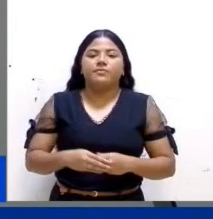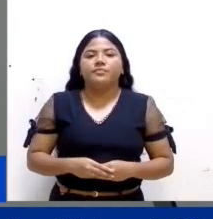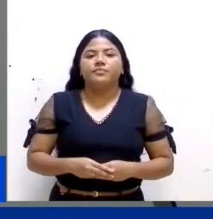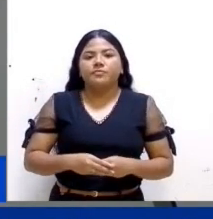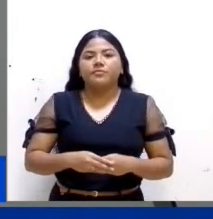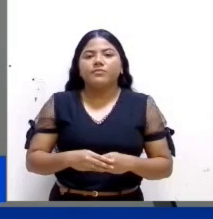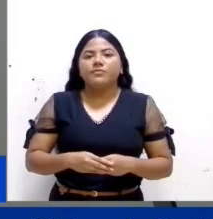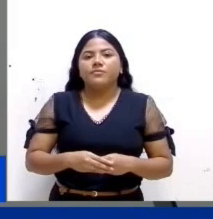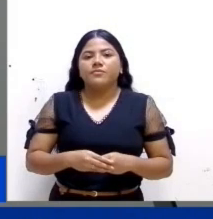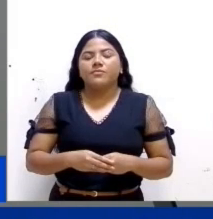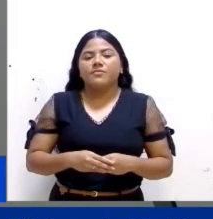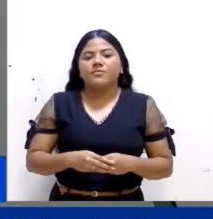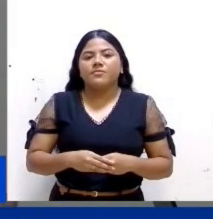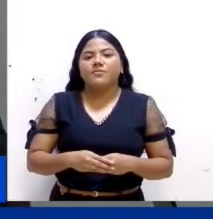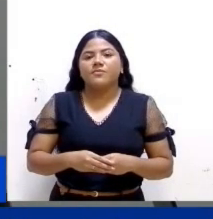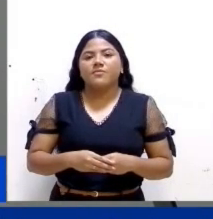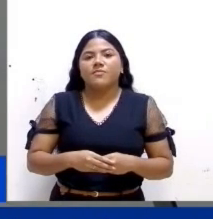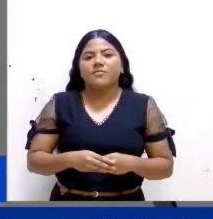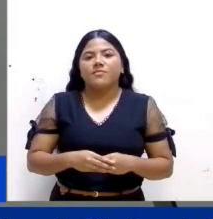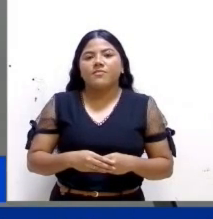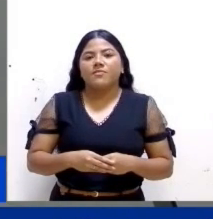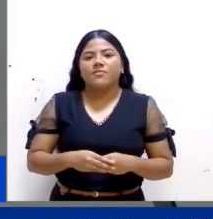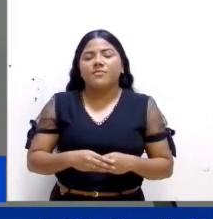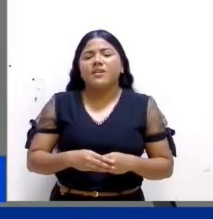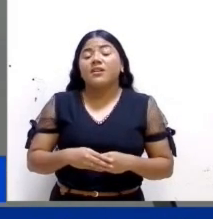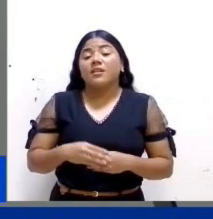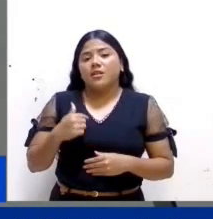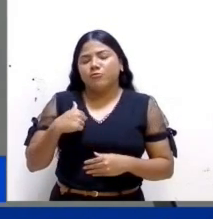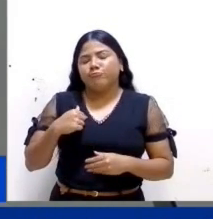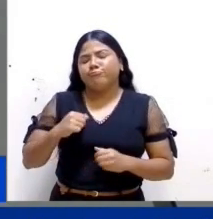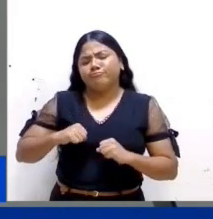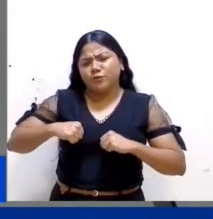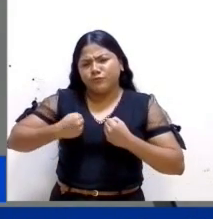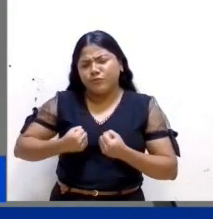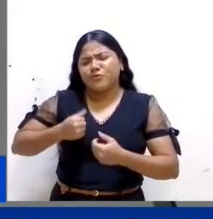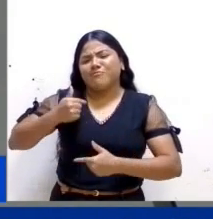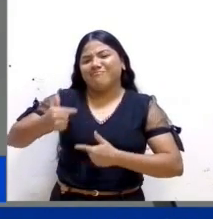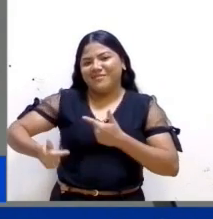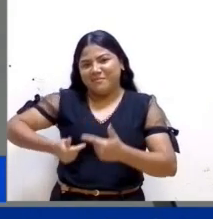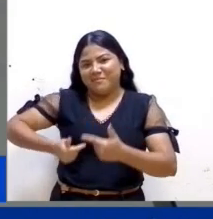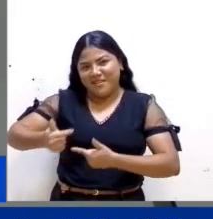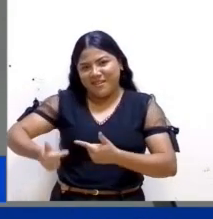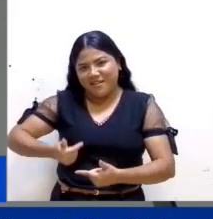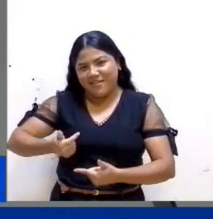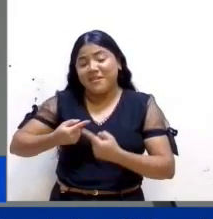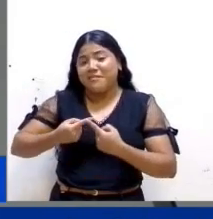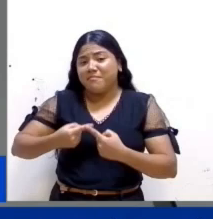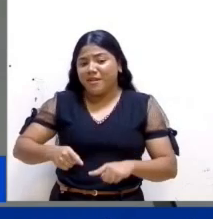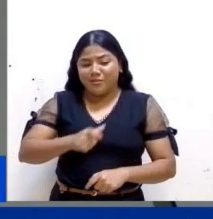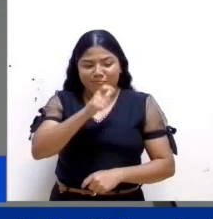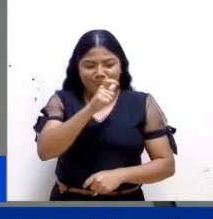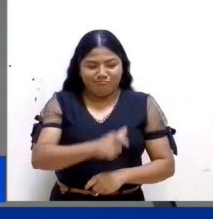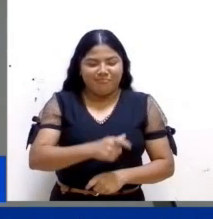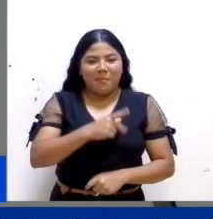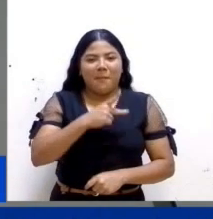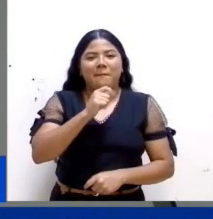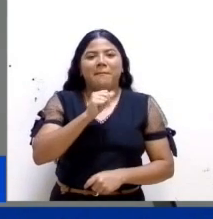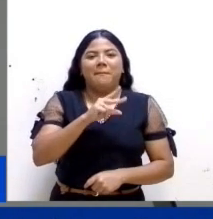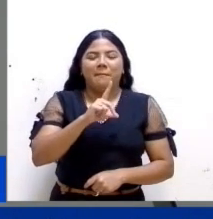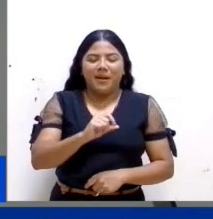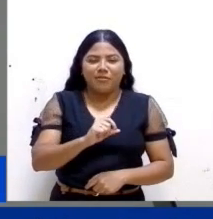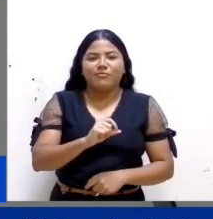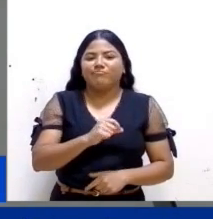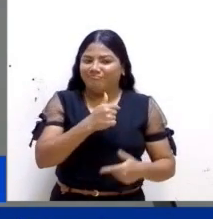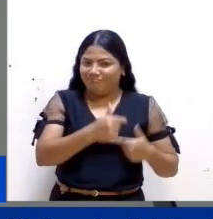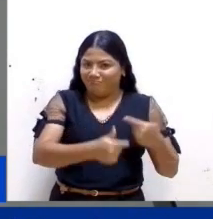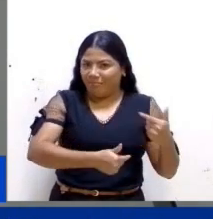não vou conseguir fazer nem a metade da metade que o Paulo fazia, com certeza. Mas quando o Rivaldo falou que tinha esse projeto,